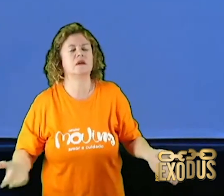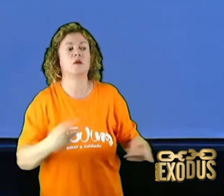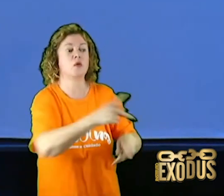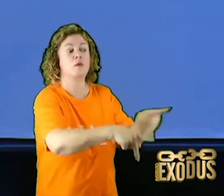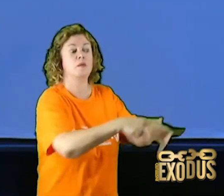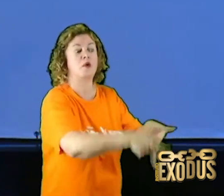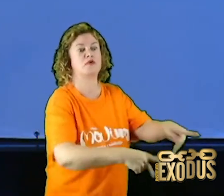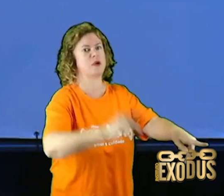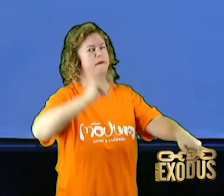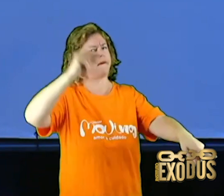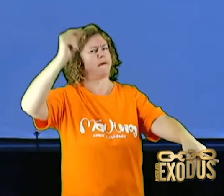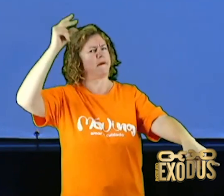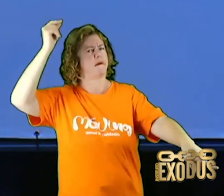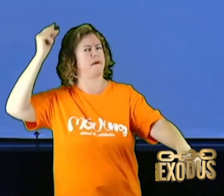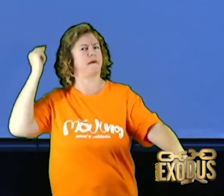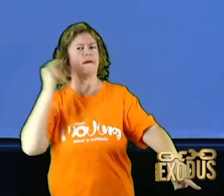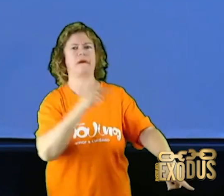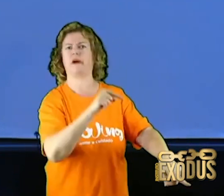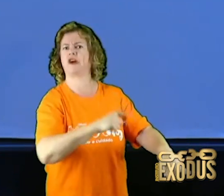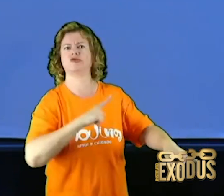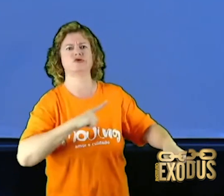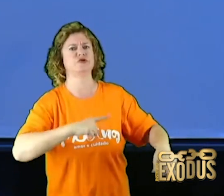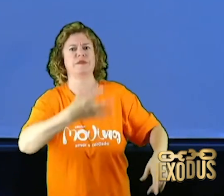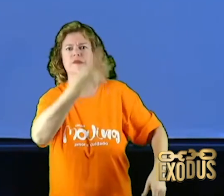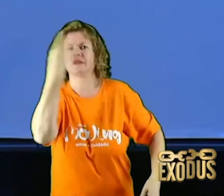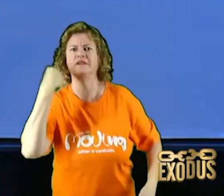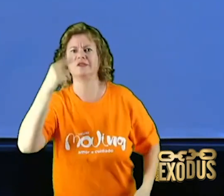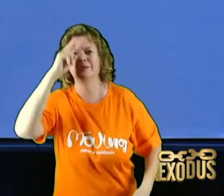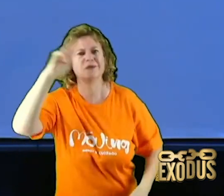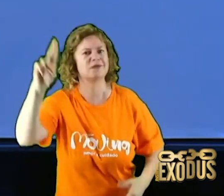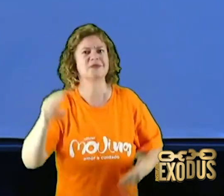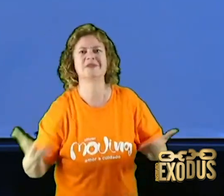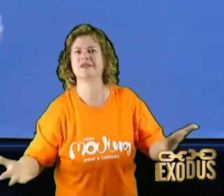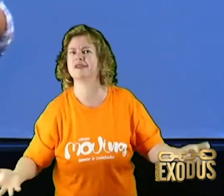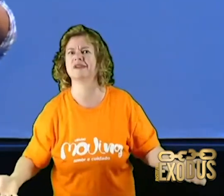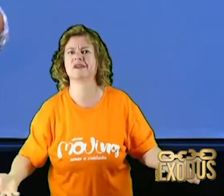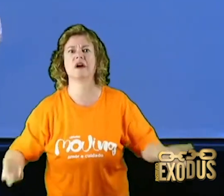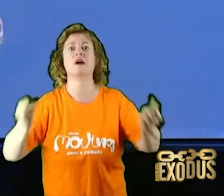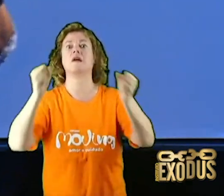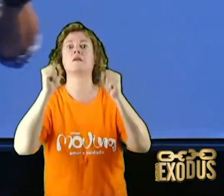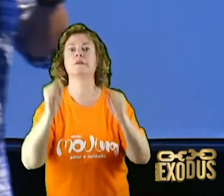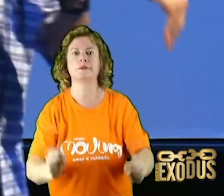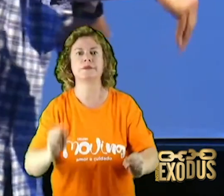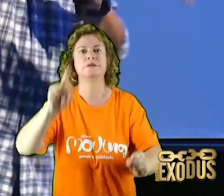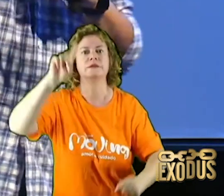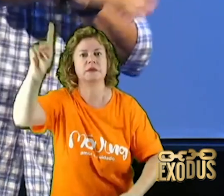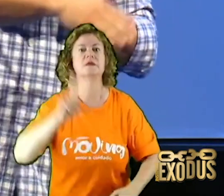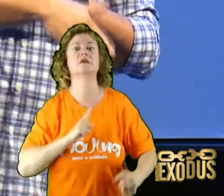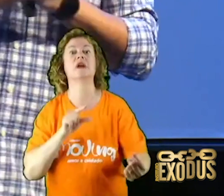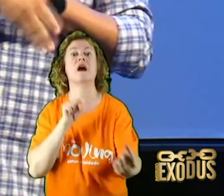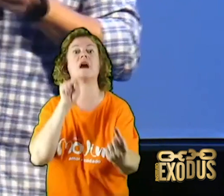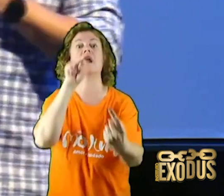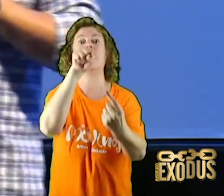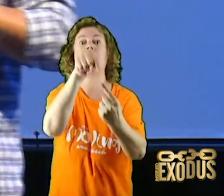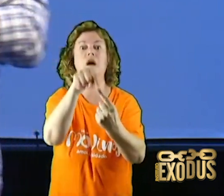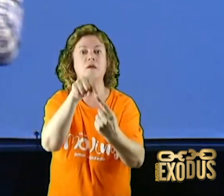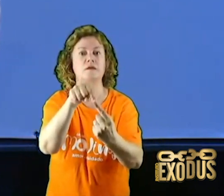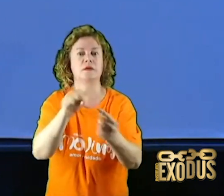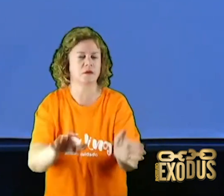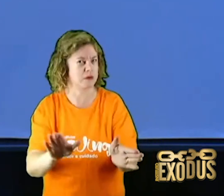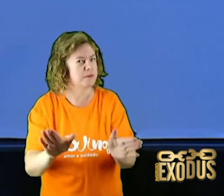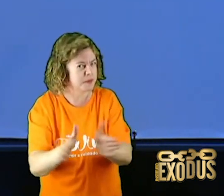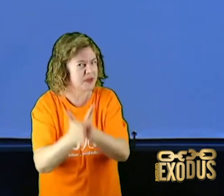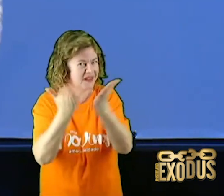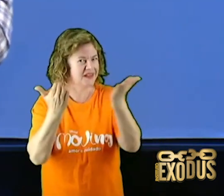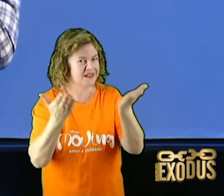esquecido do Senhor. Então o poder de Deus, ele tem alguns propósitos. O milagre que nós